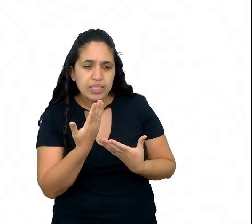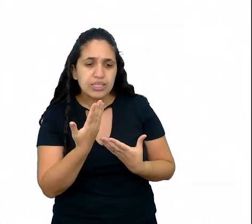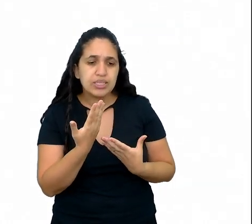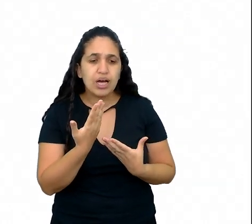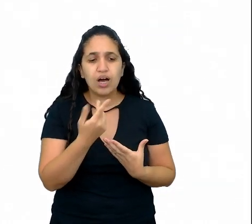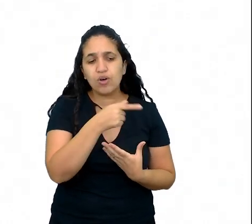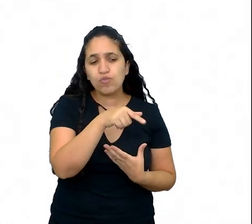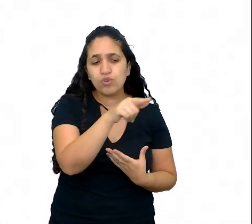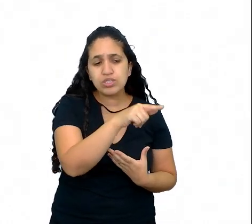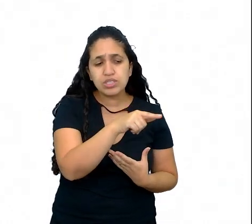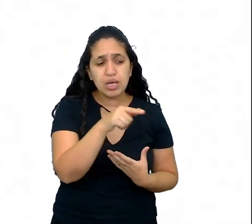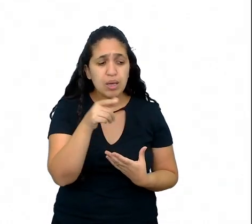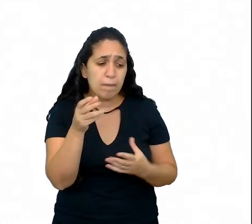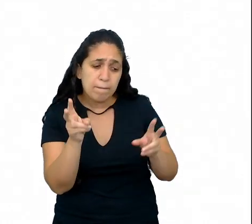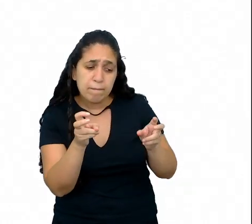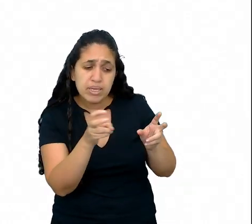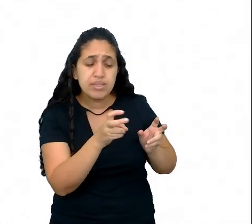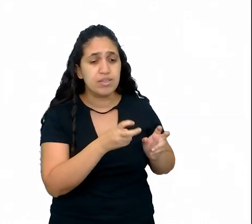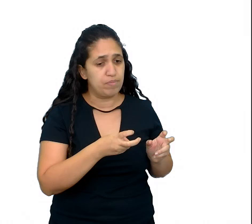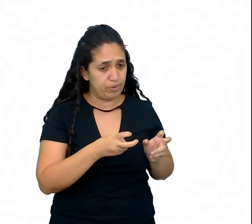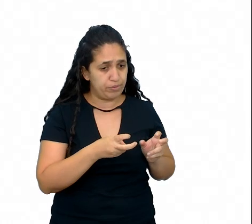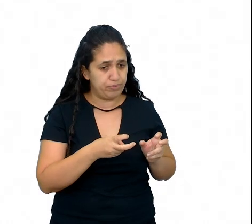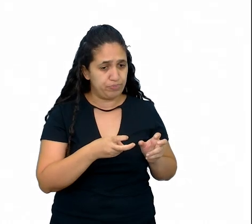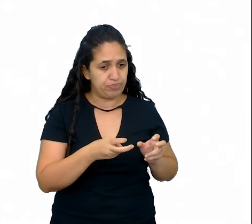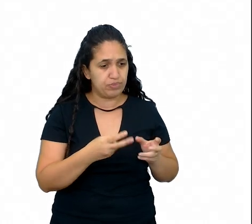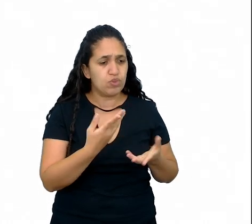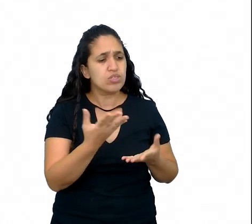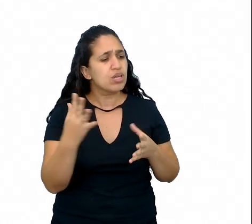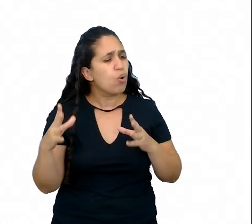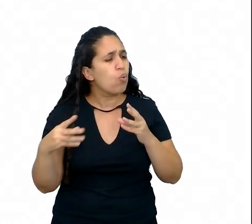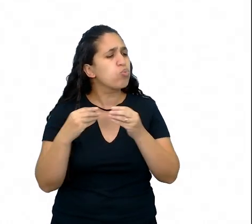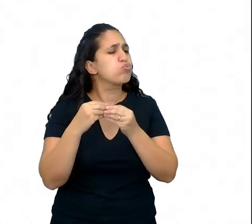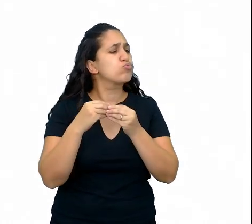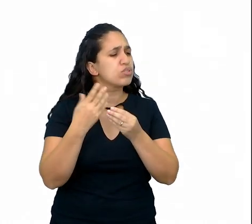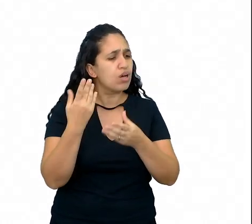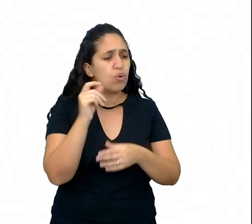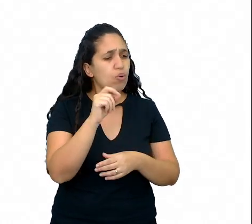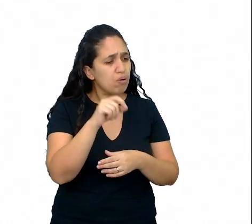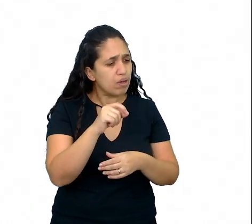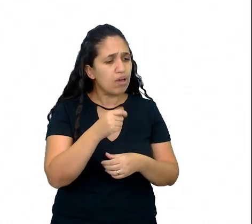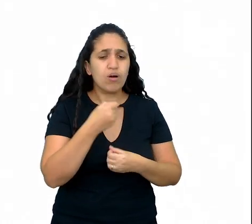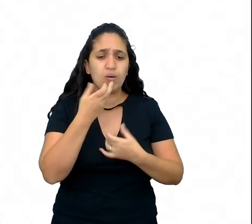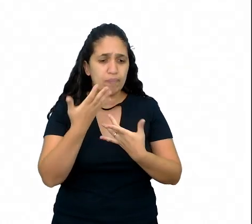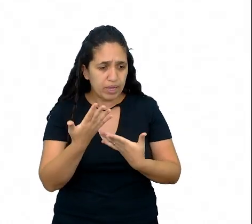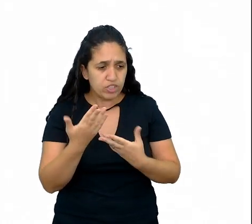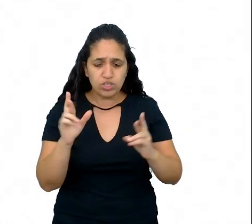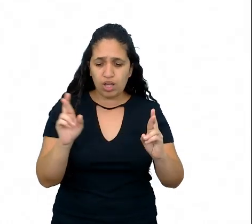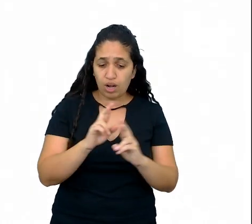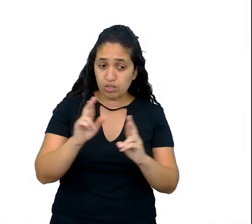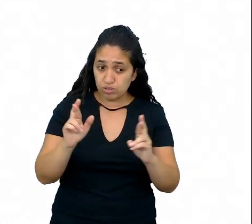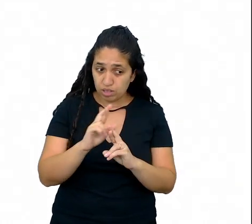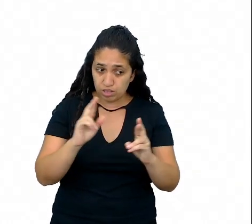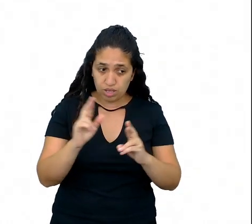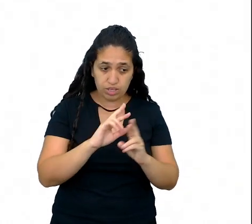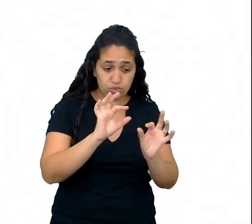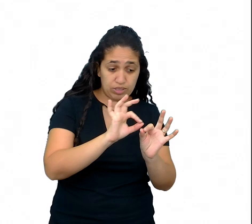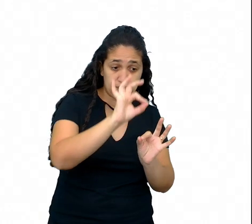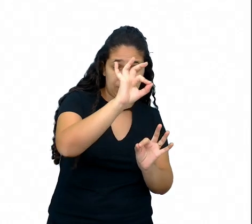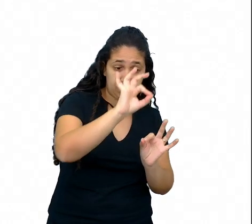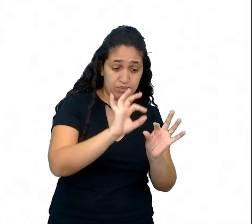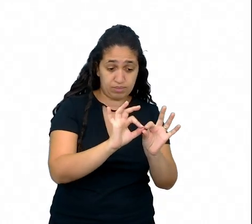suas observações, né? A que conclusão você chegou? Comente relacionando as medidas dos